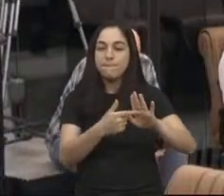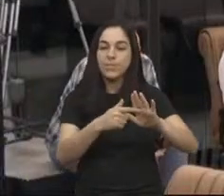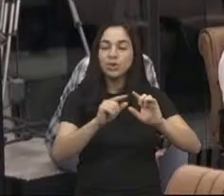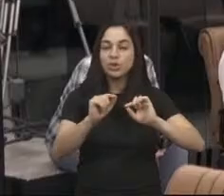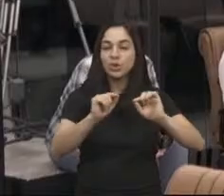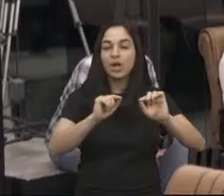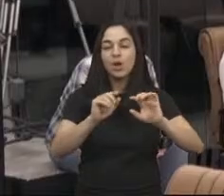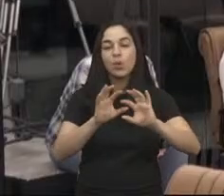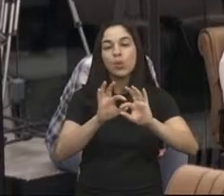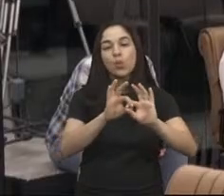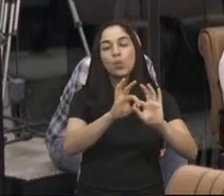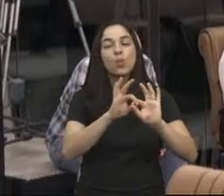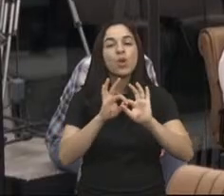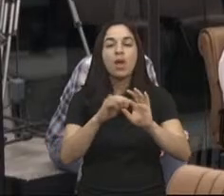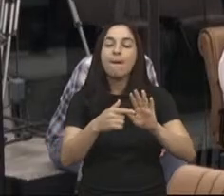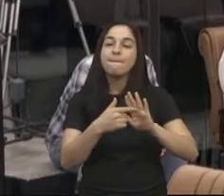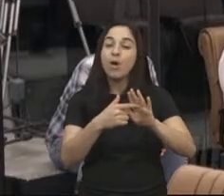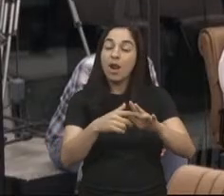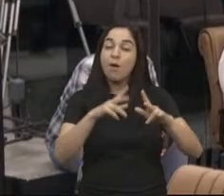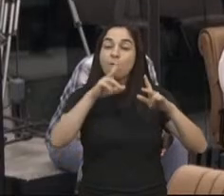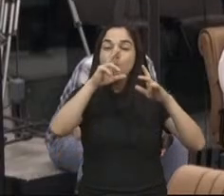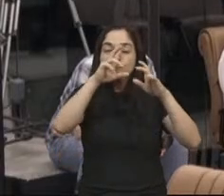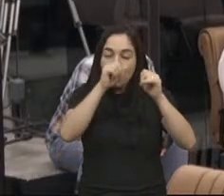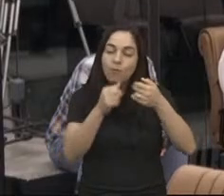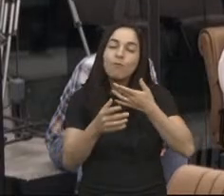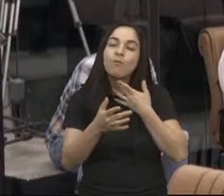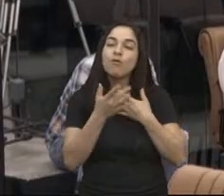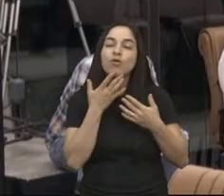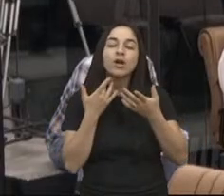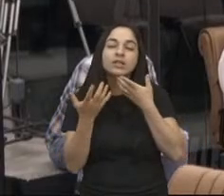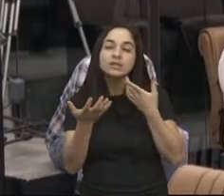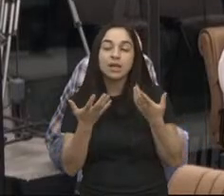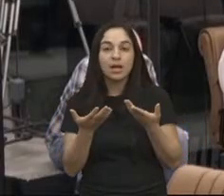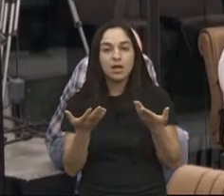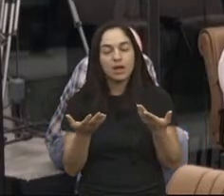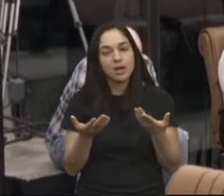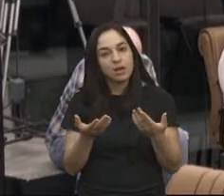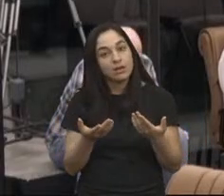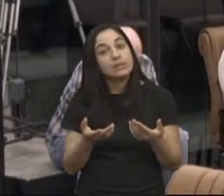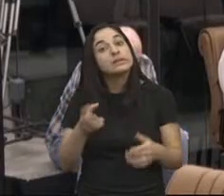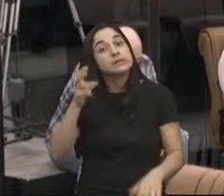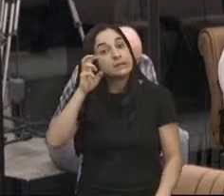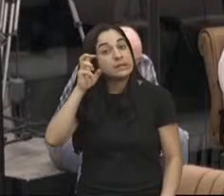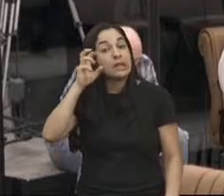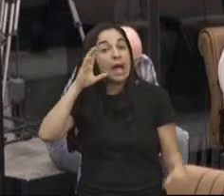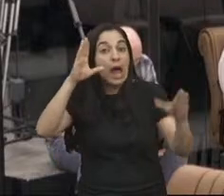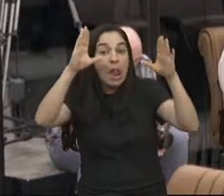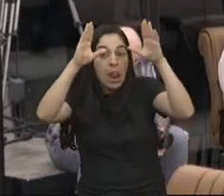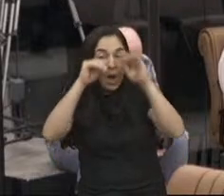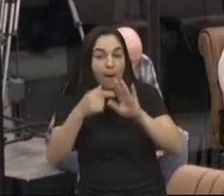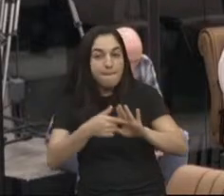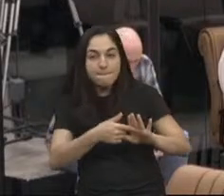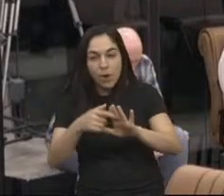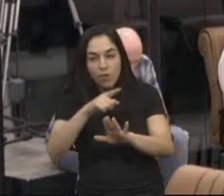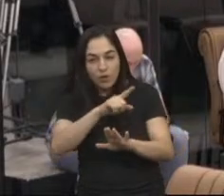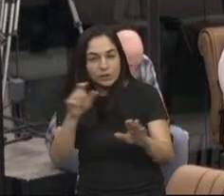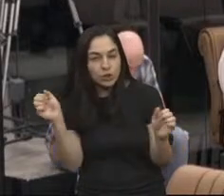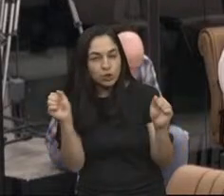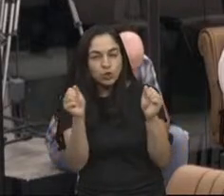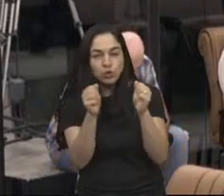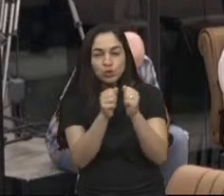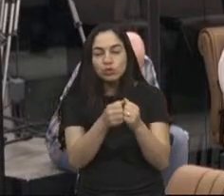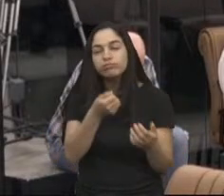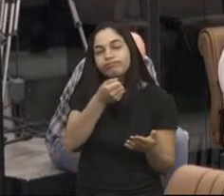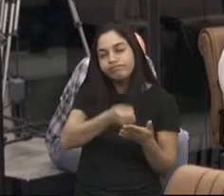mostraram união, mostraram força de vontade, numa quinta-feira à noite, Então já mostra que vocês estão unidos e vocês